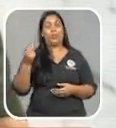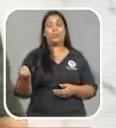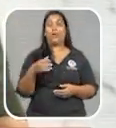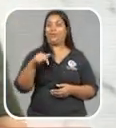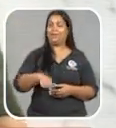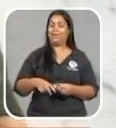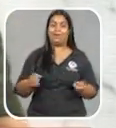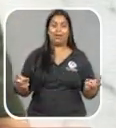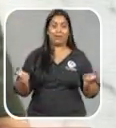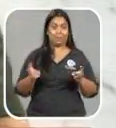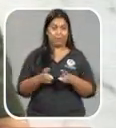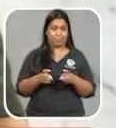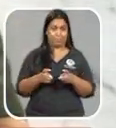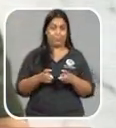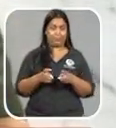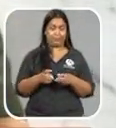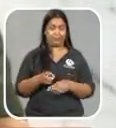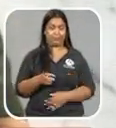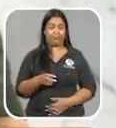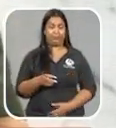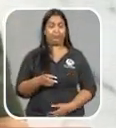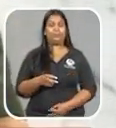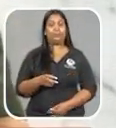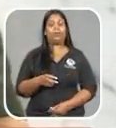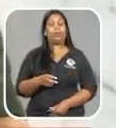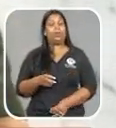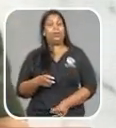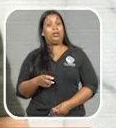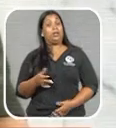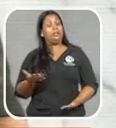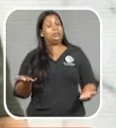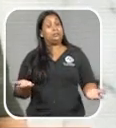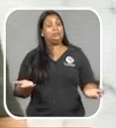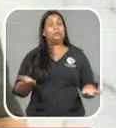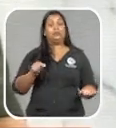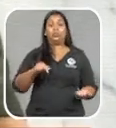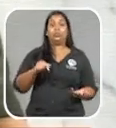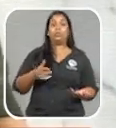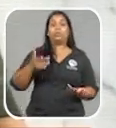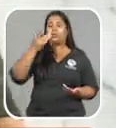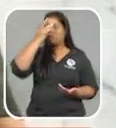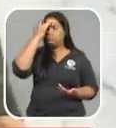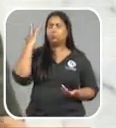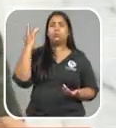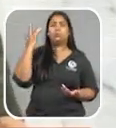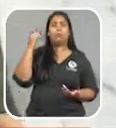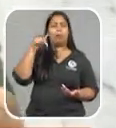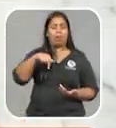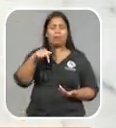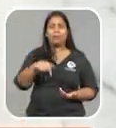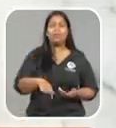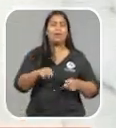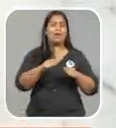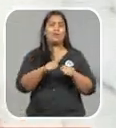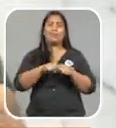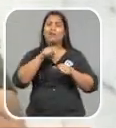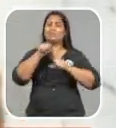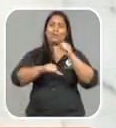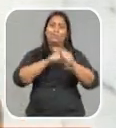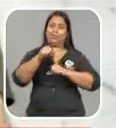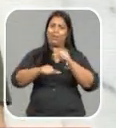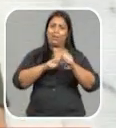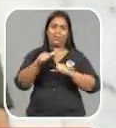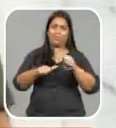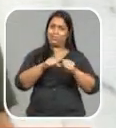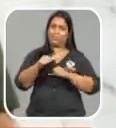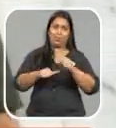Preto. Geralmente, o parlamentar aqui, ele não faz alteração no orçamento. São vereadores independentes ou de